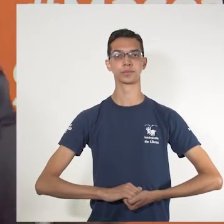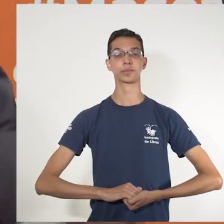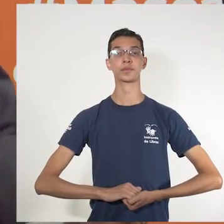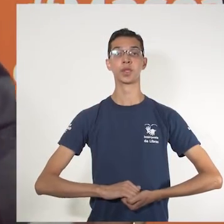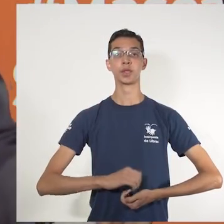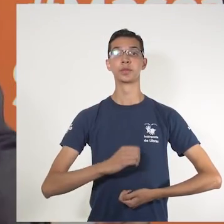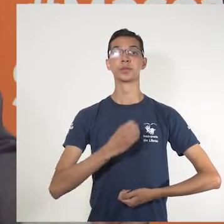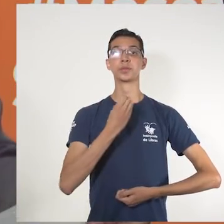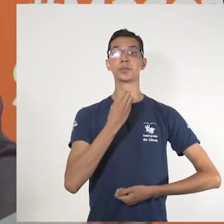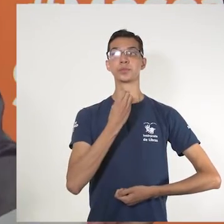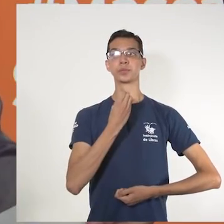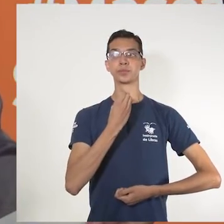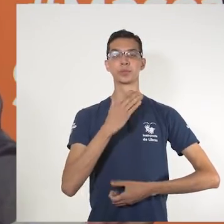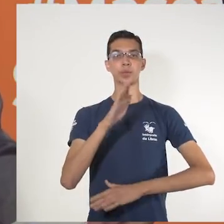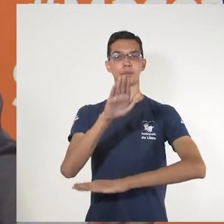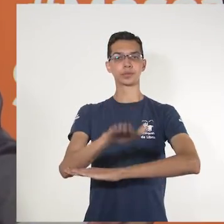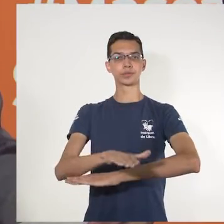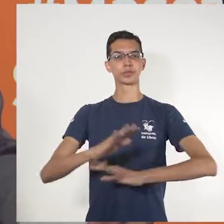Boa tarde a todos.